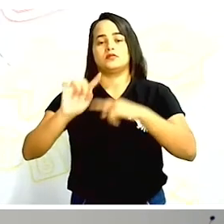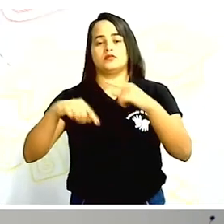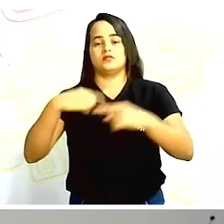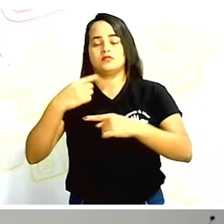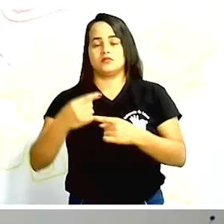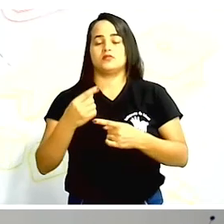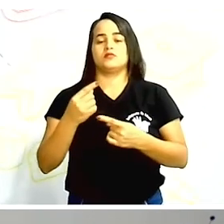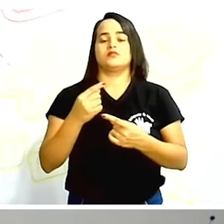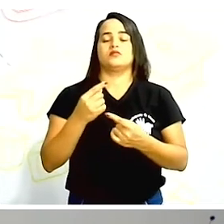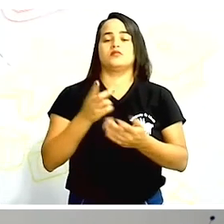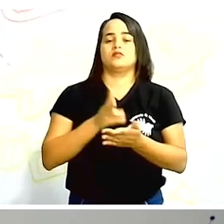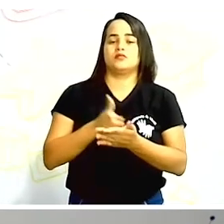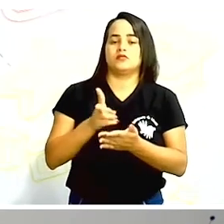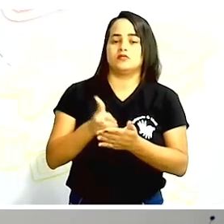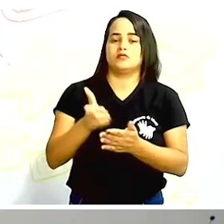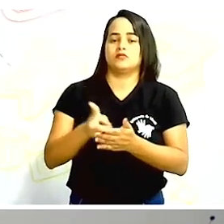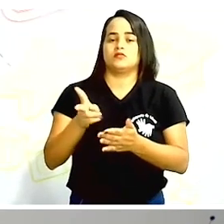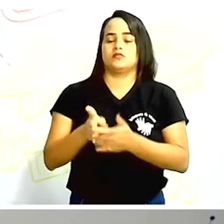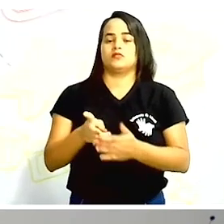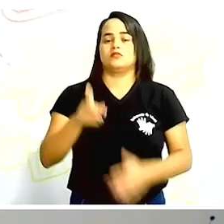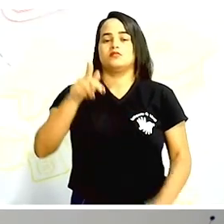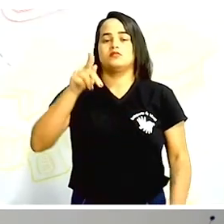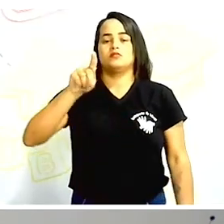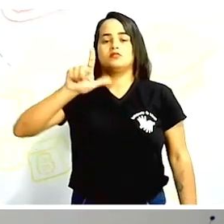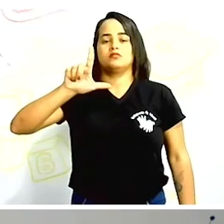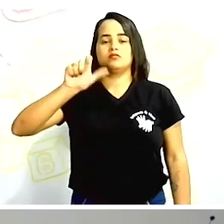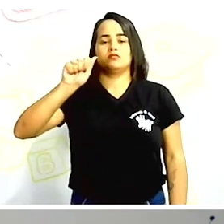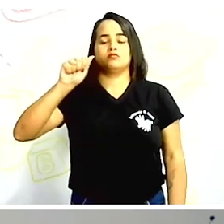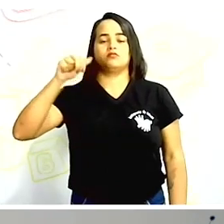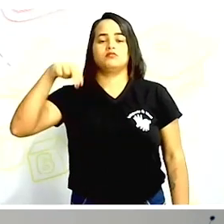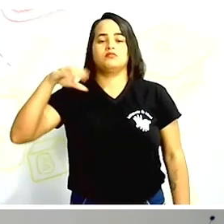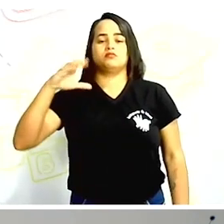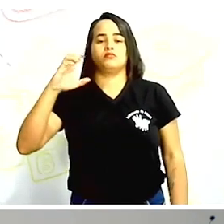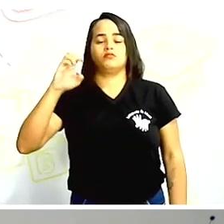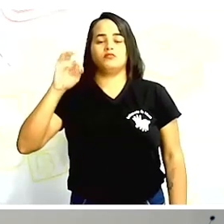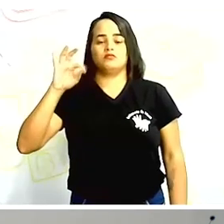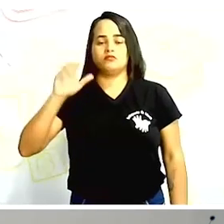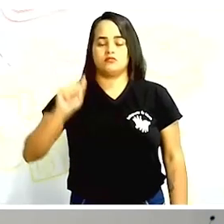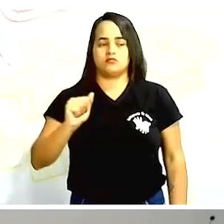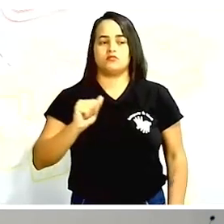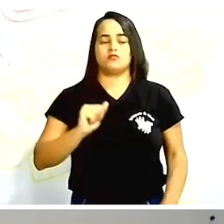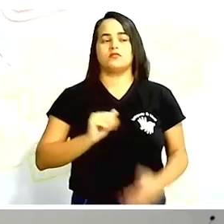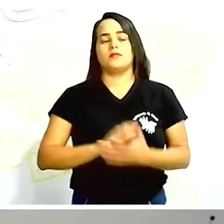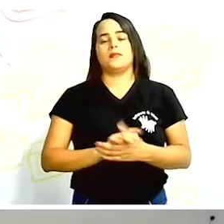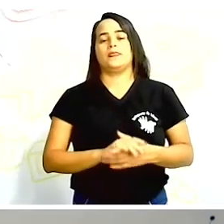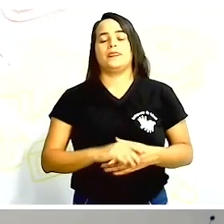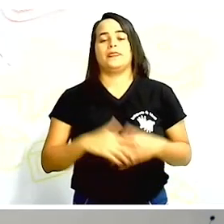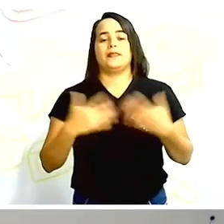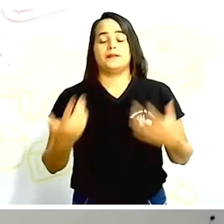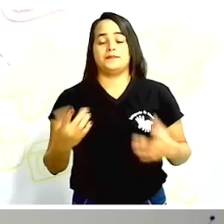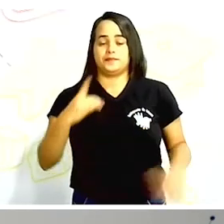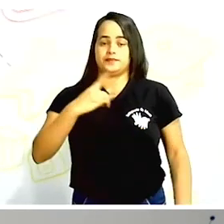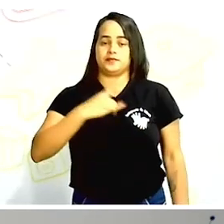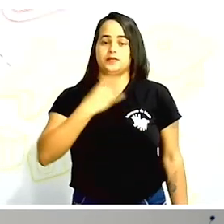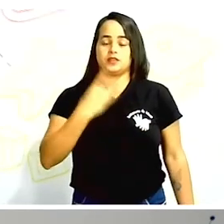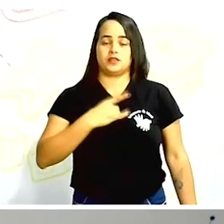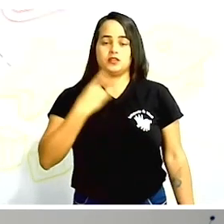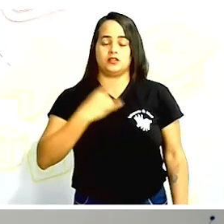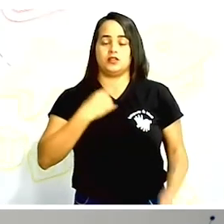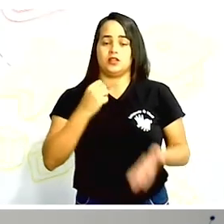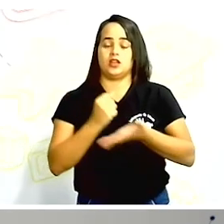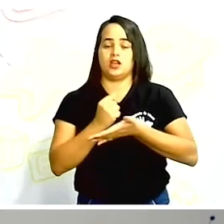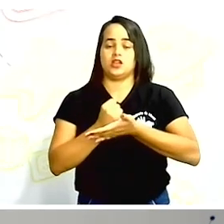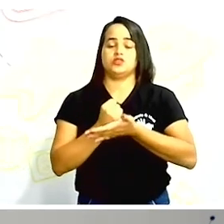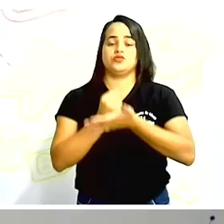sendo mantida pela placenta para poder desenvolver o embrião. Então, ó, a progesterona ajuda a